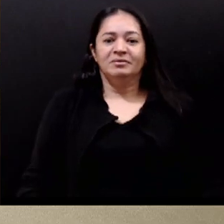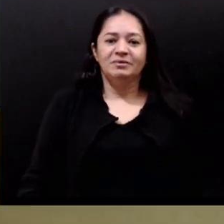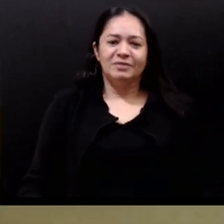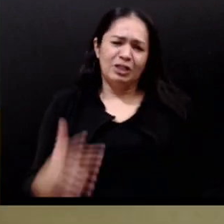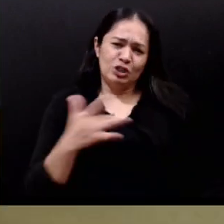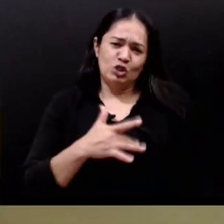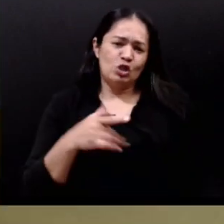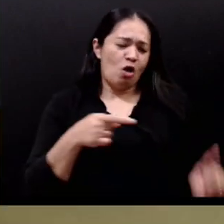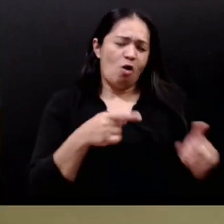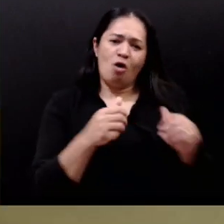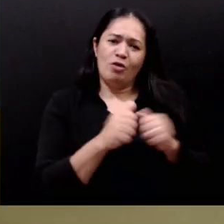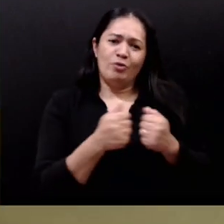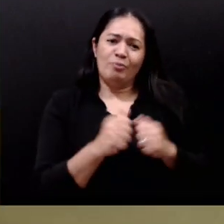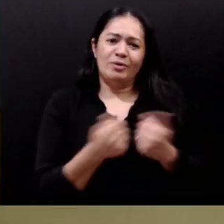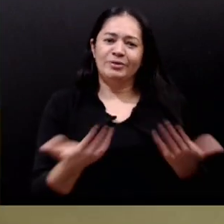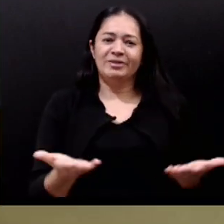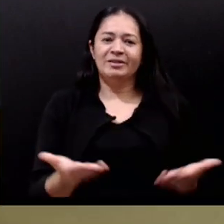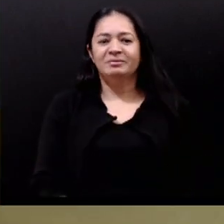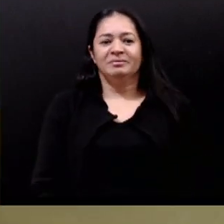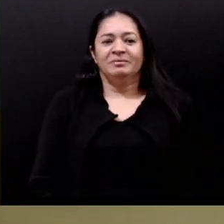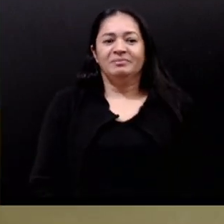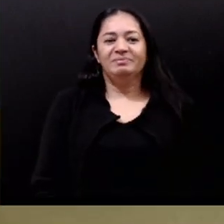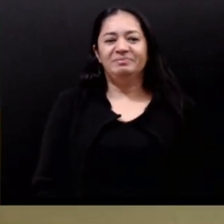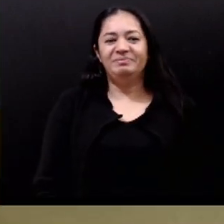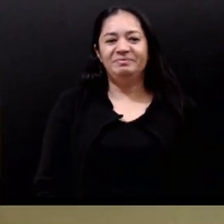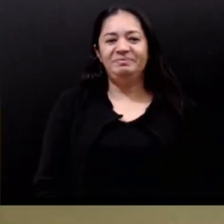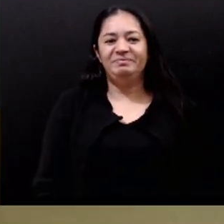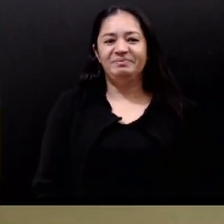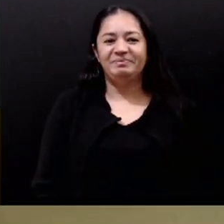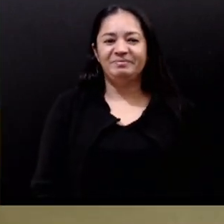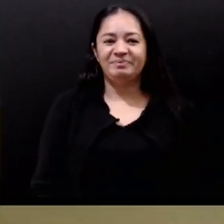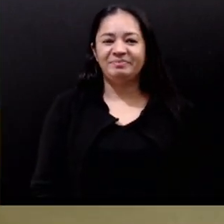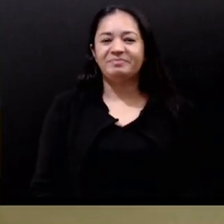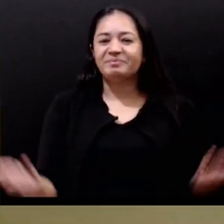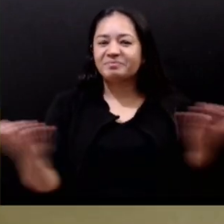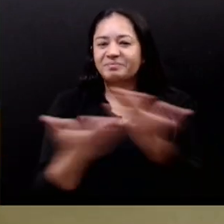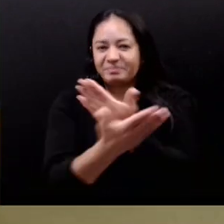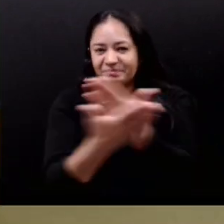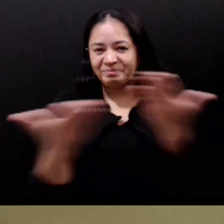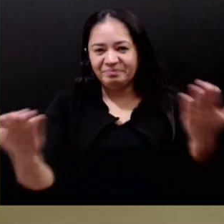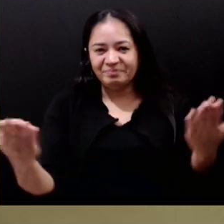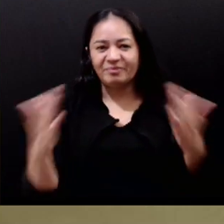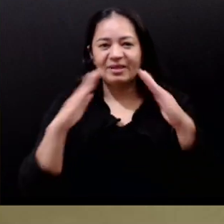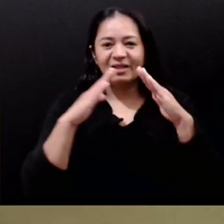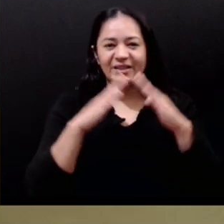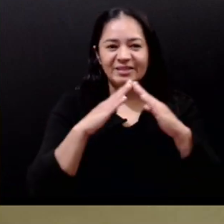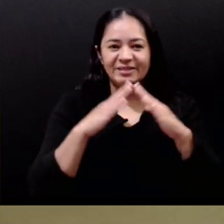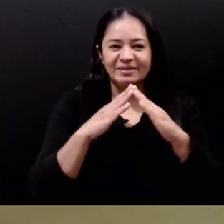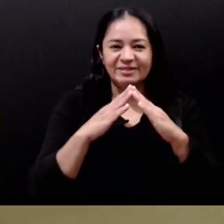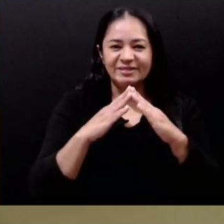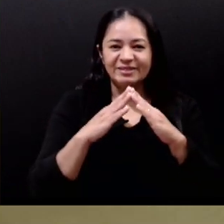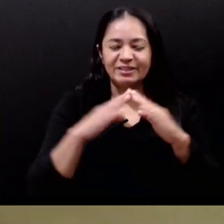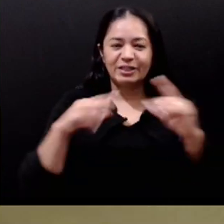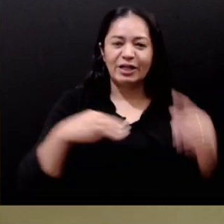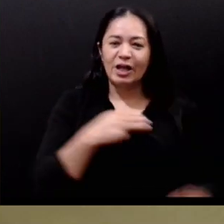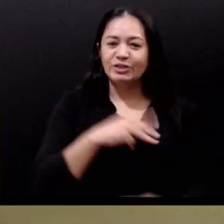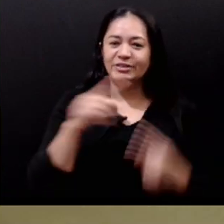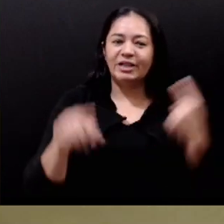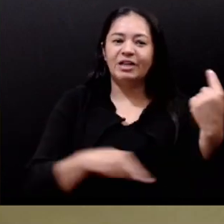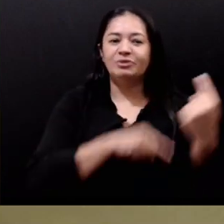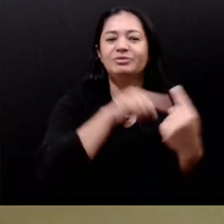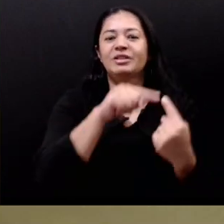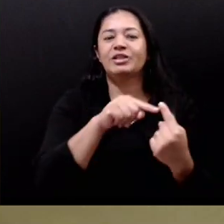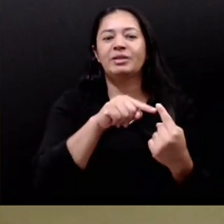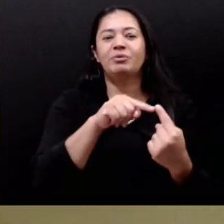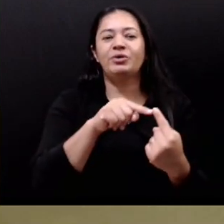Ô, gente, agradecemos vocês que estão aí do outro lado, que completam a nossa missão de levar informação de qualidade